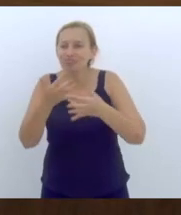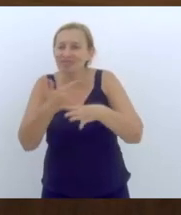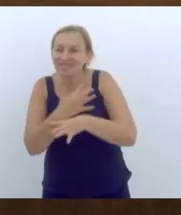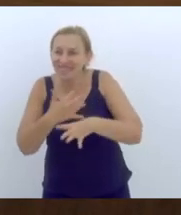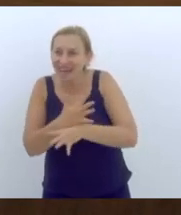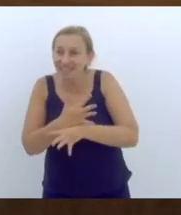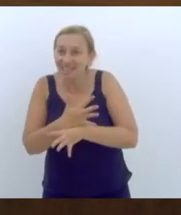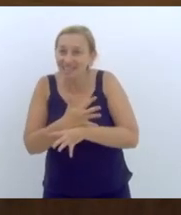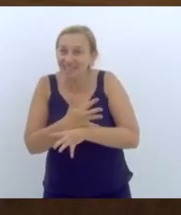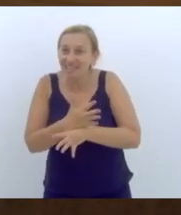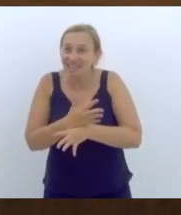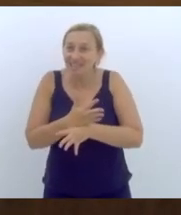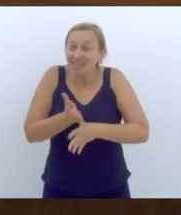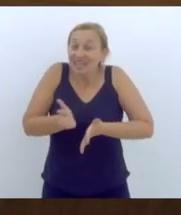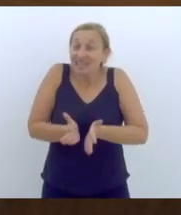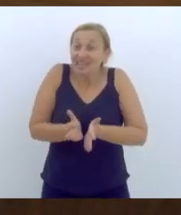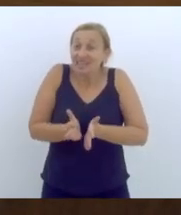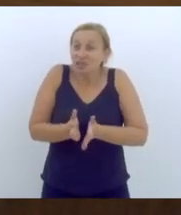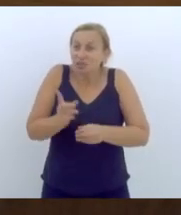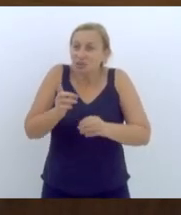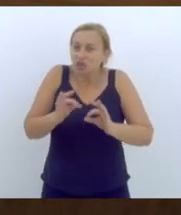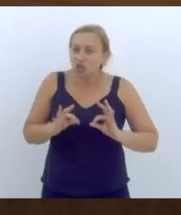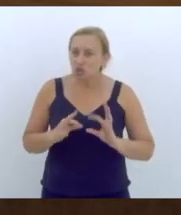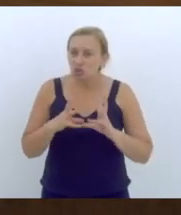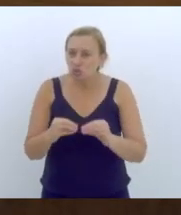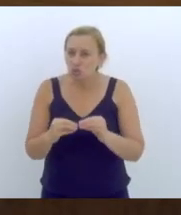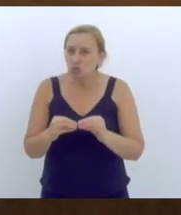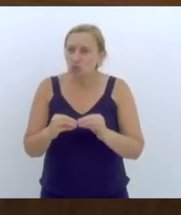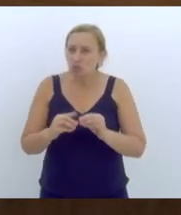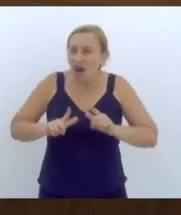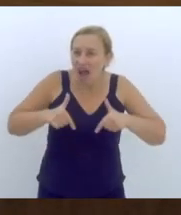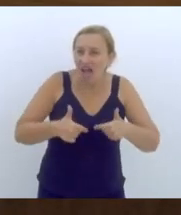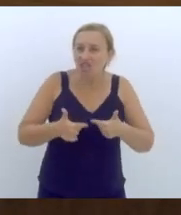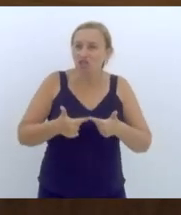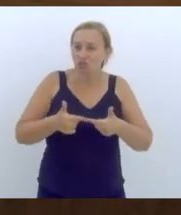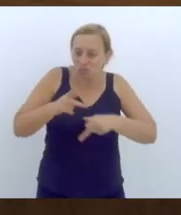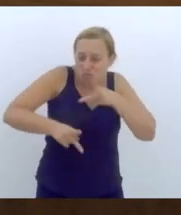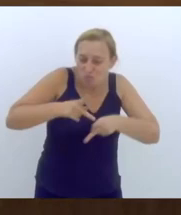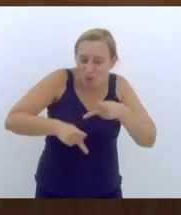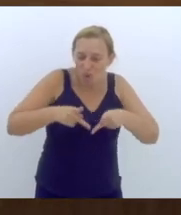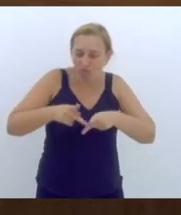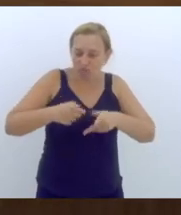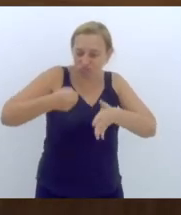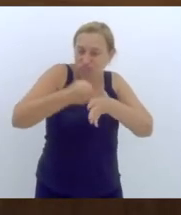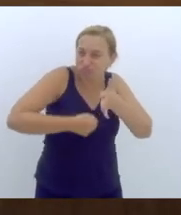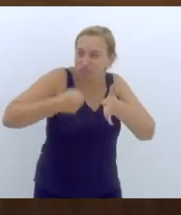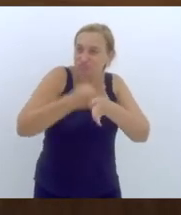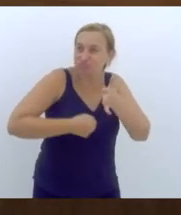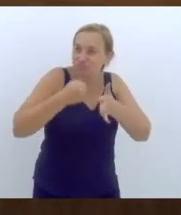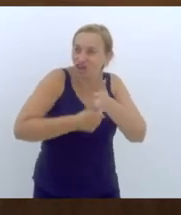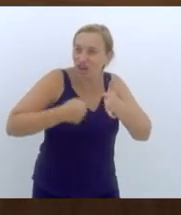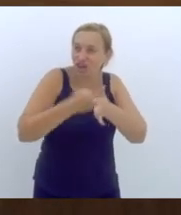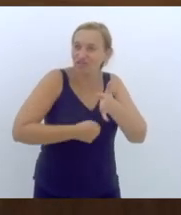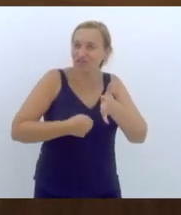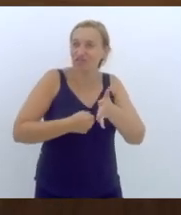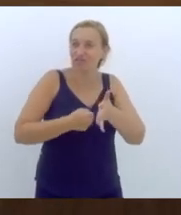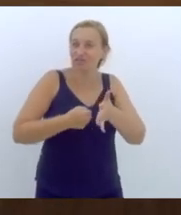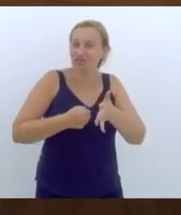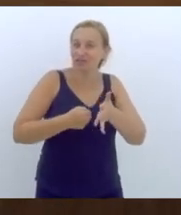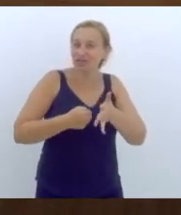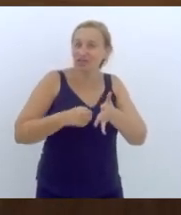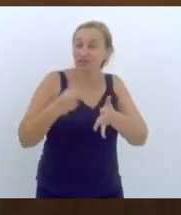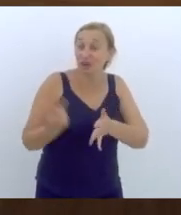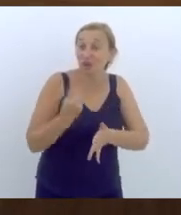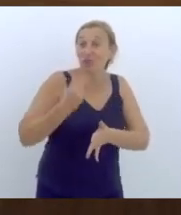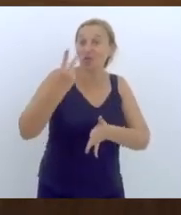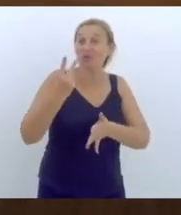histórica que nasce, antes de tudo, no seu povo. Um povo aguerrido, um povo resiliente, um povo que, como diz o